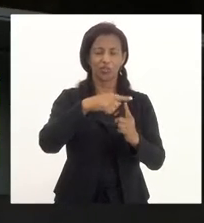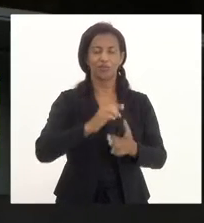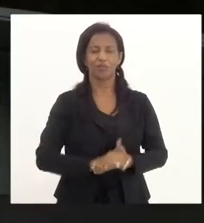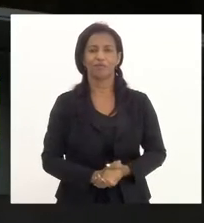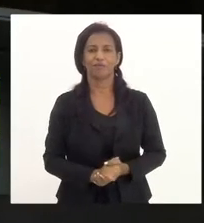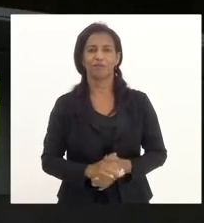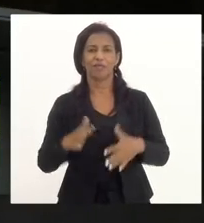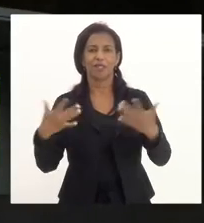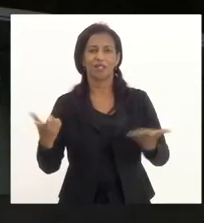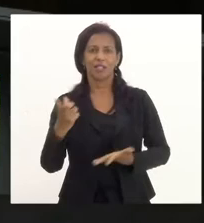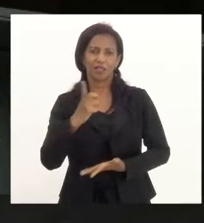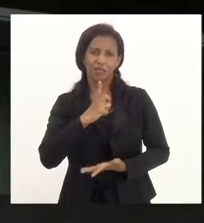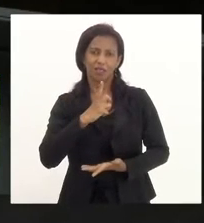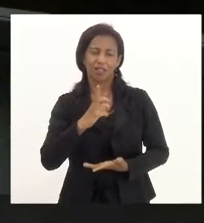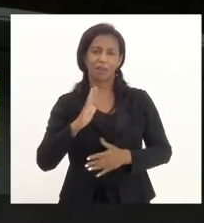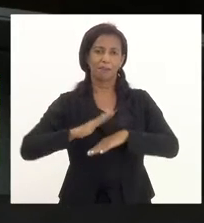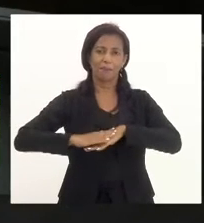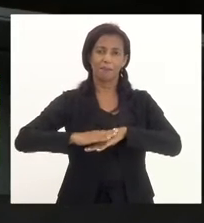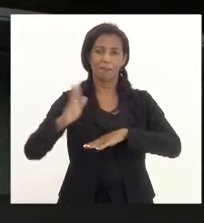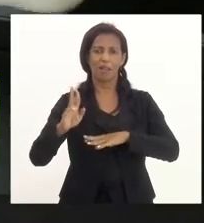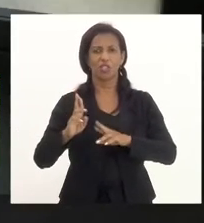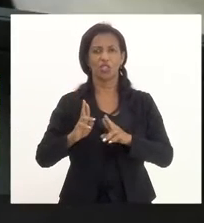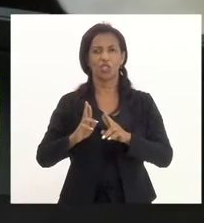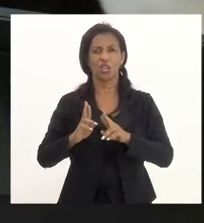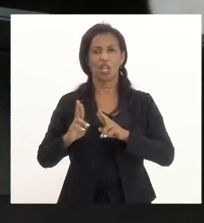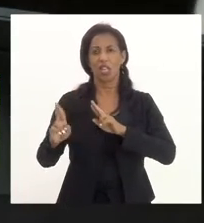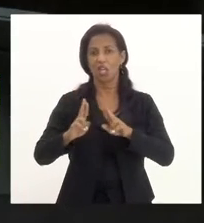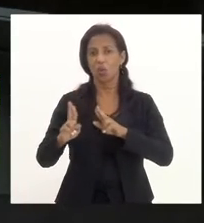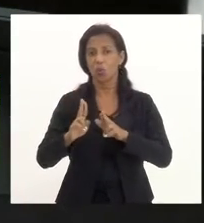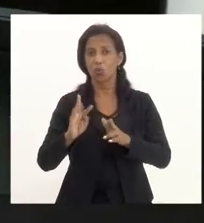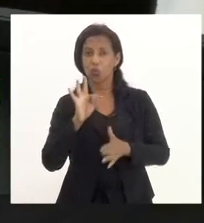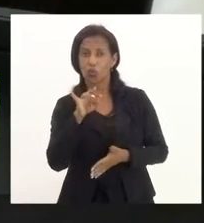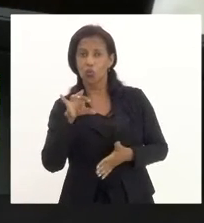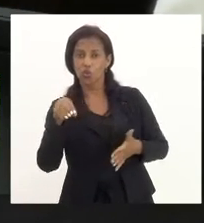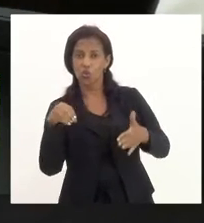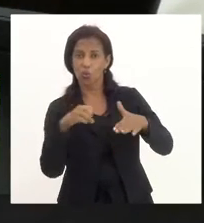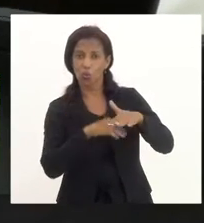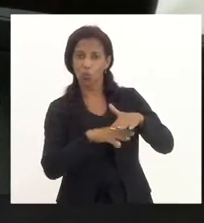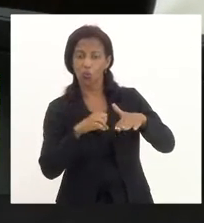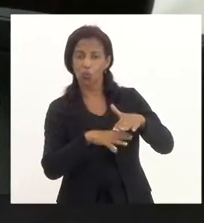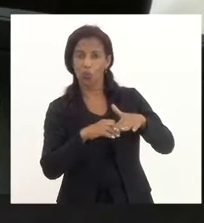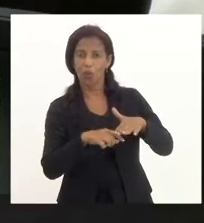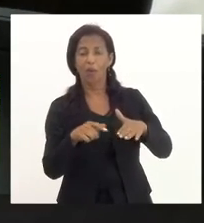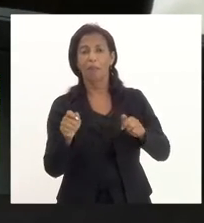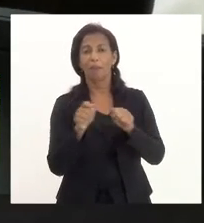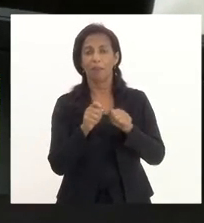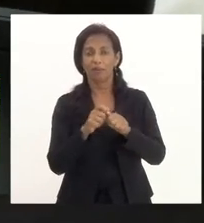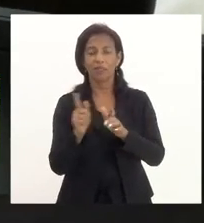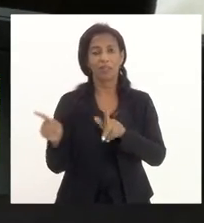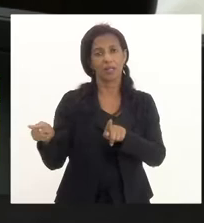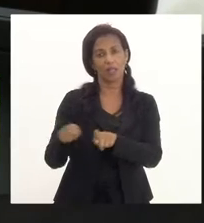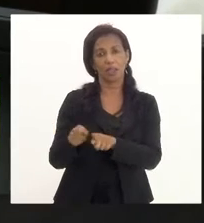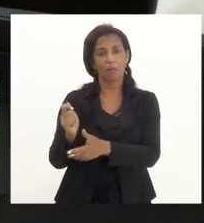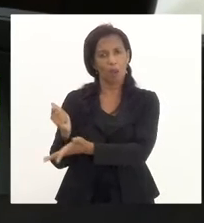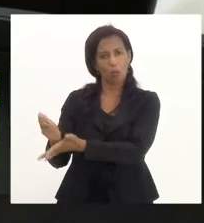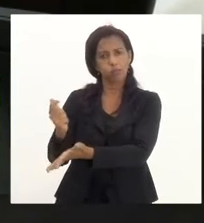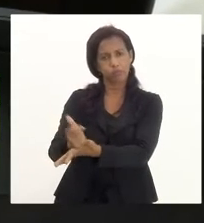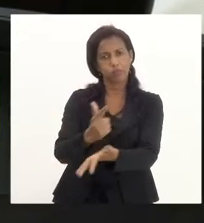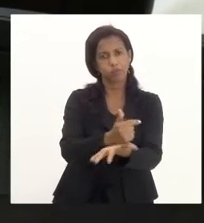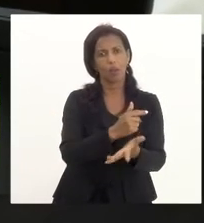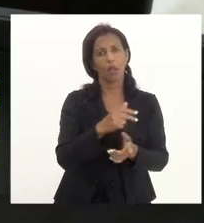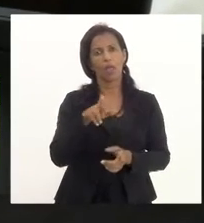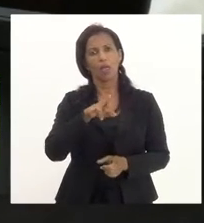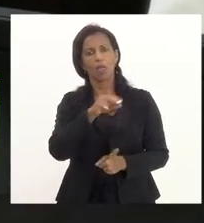aí a gente teria mais recursos no tesouro para fazer a face também a aos pagamentos